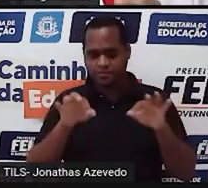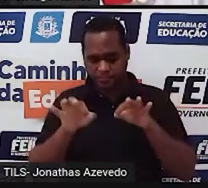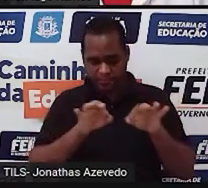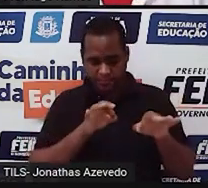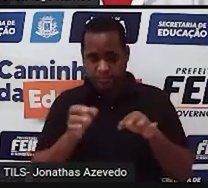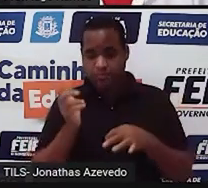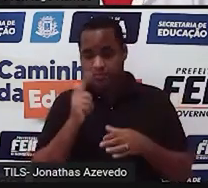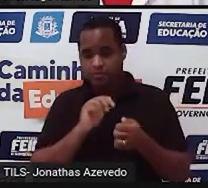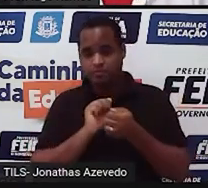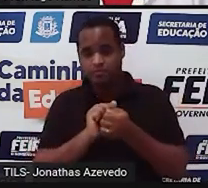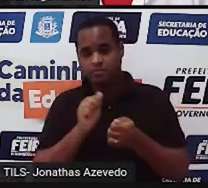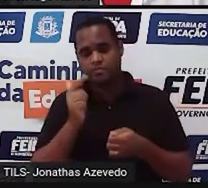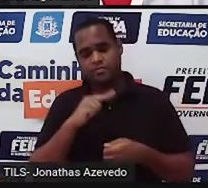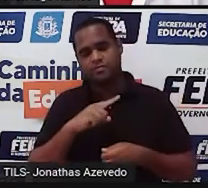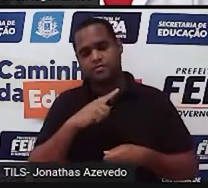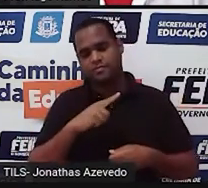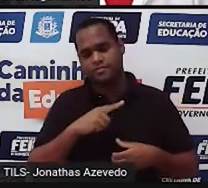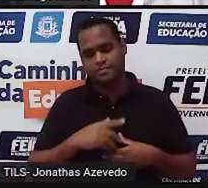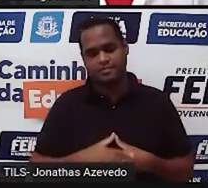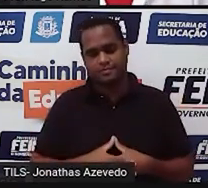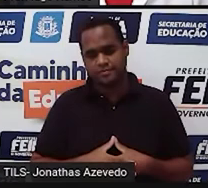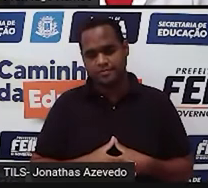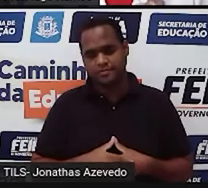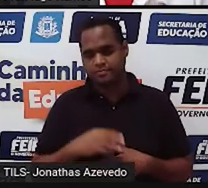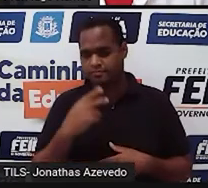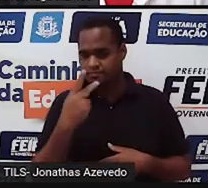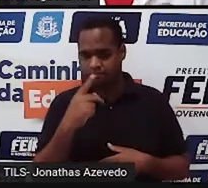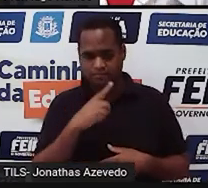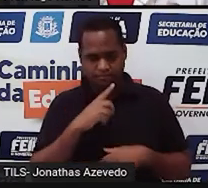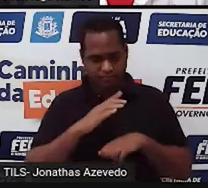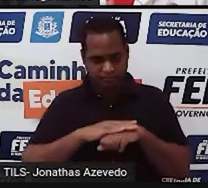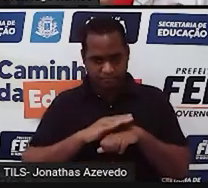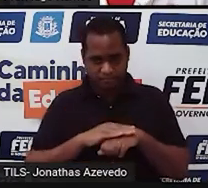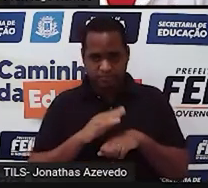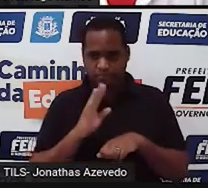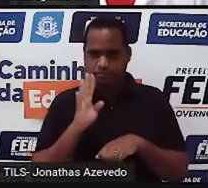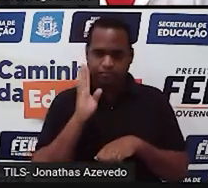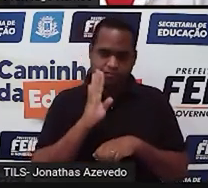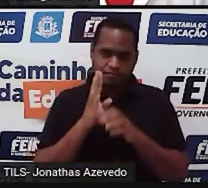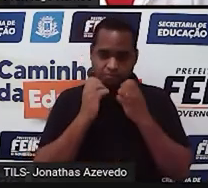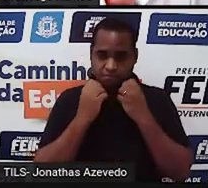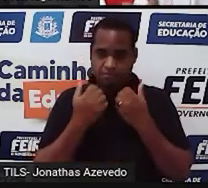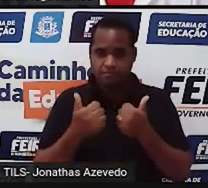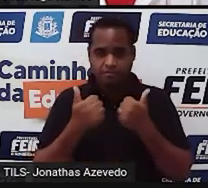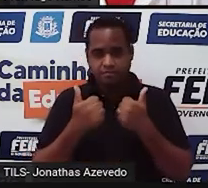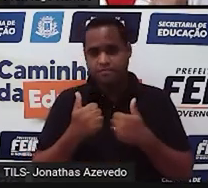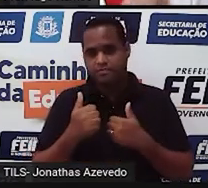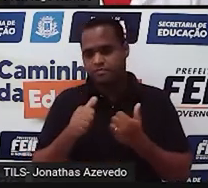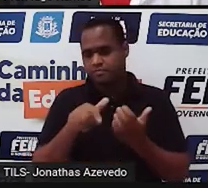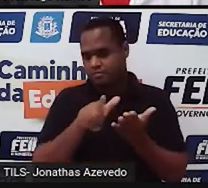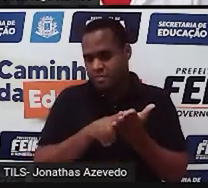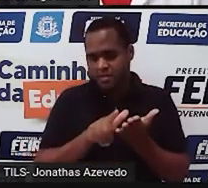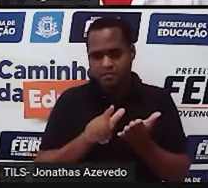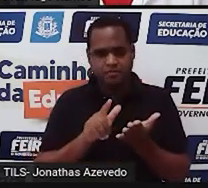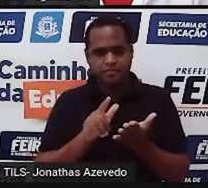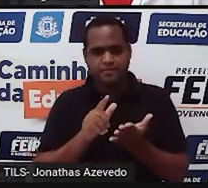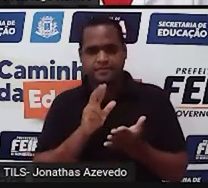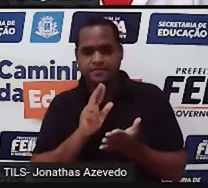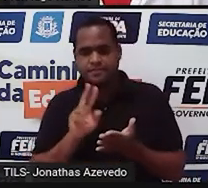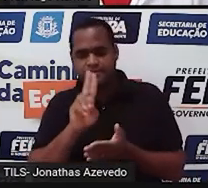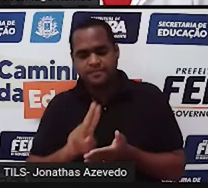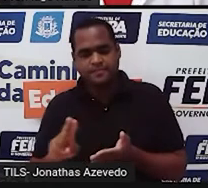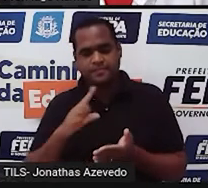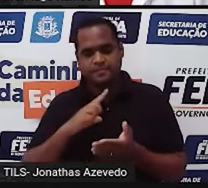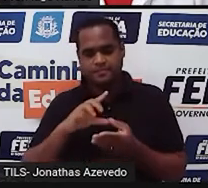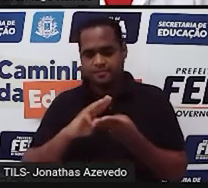esse probleminha juntos amor você vai ter aí em mãos O legal é que você tenha em mãos o seu caderno e você usa para estudar